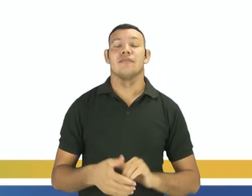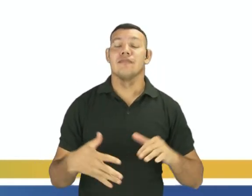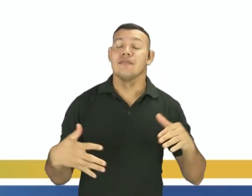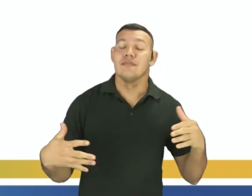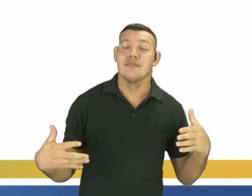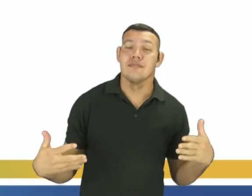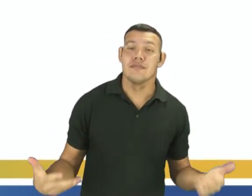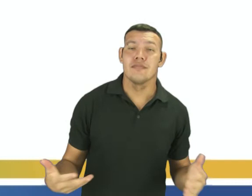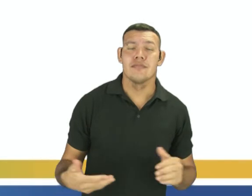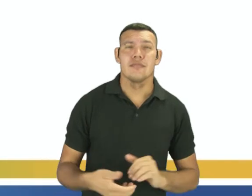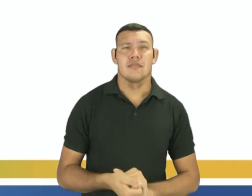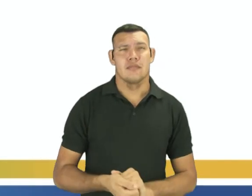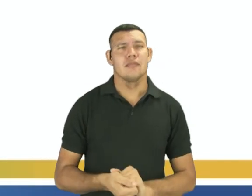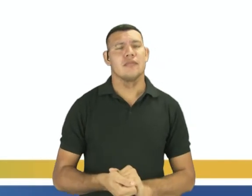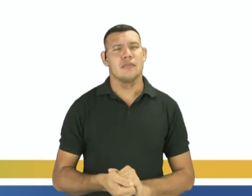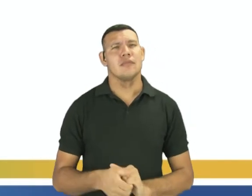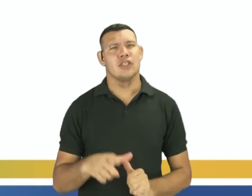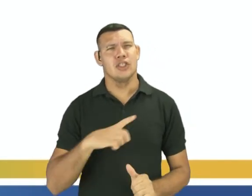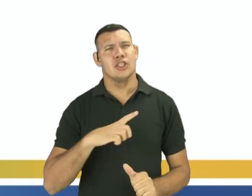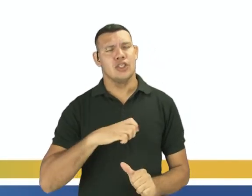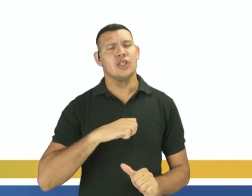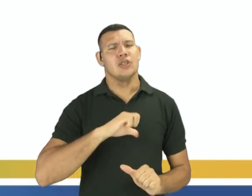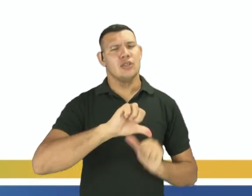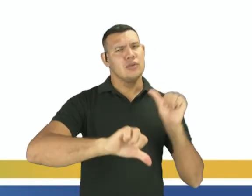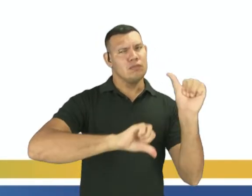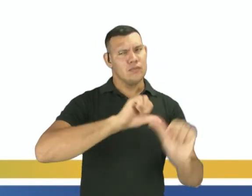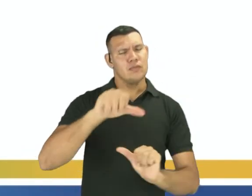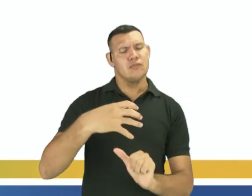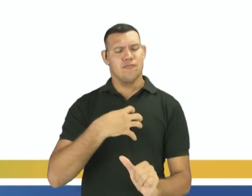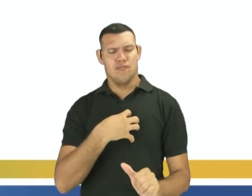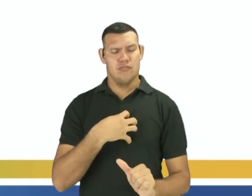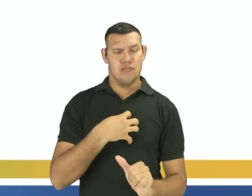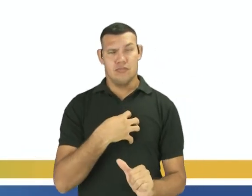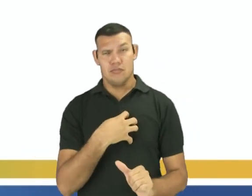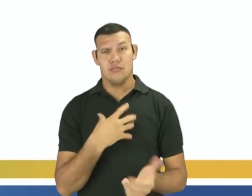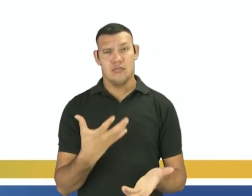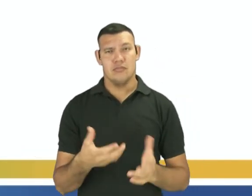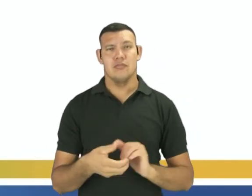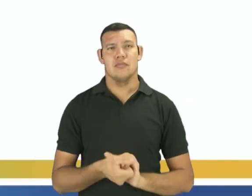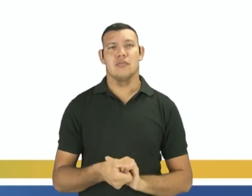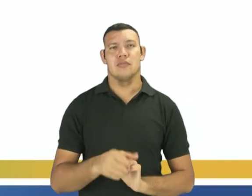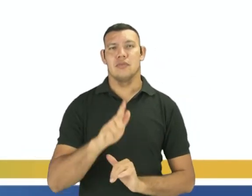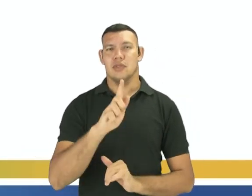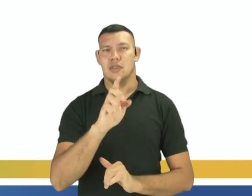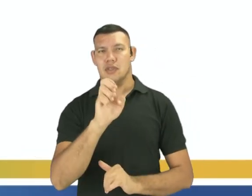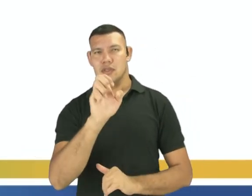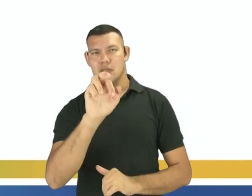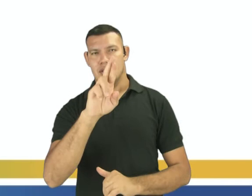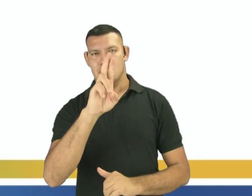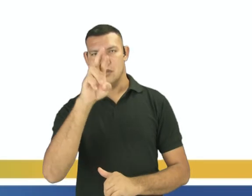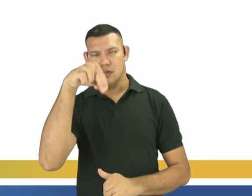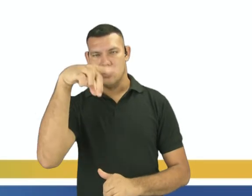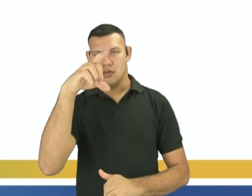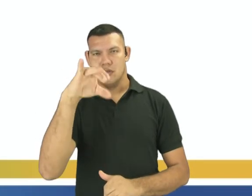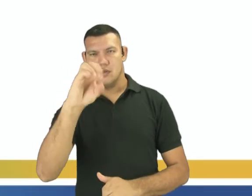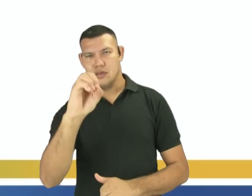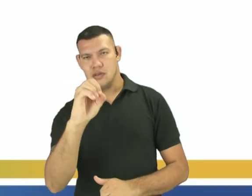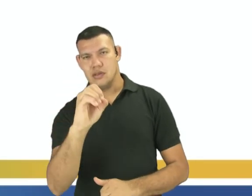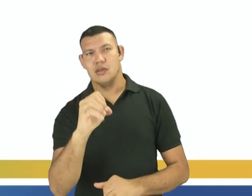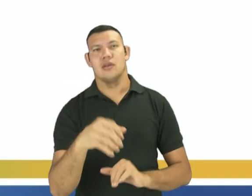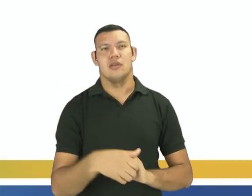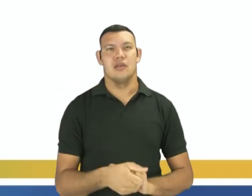Então, haverá então mudança de sentido se você usar ou o gerúndio ou o infinitivo. O